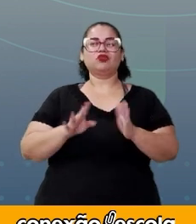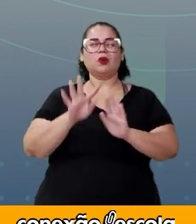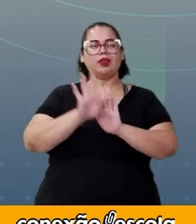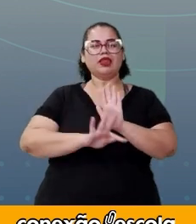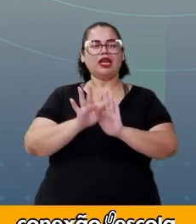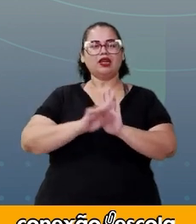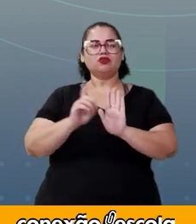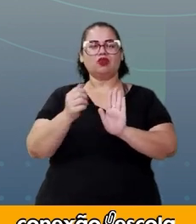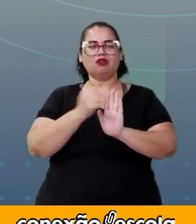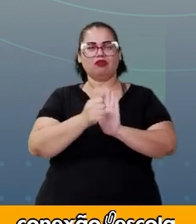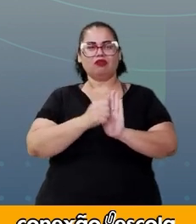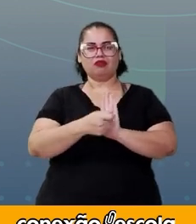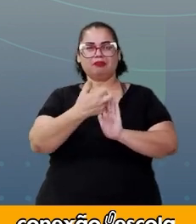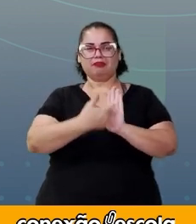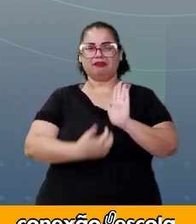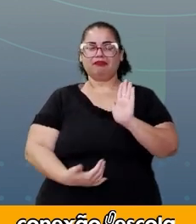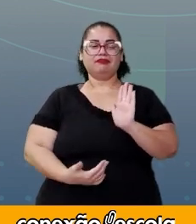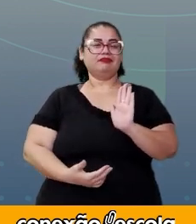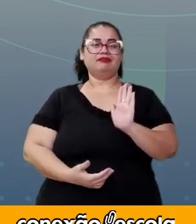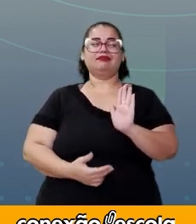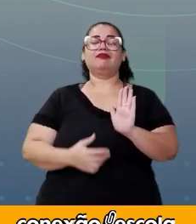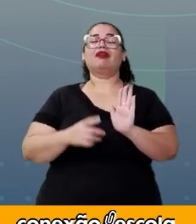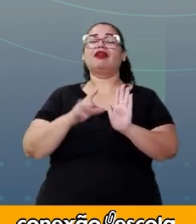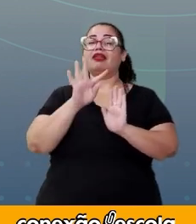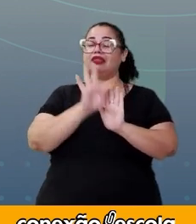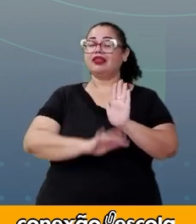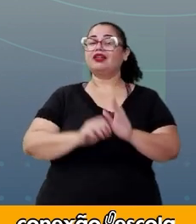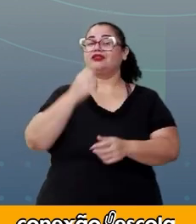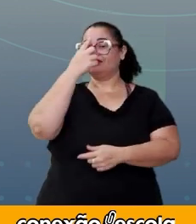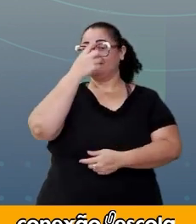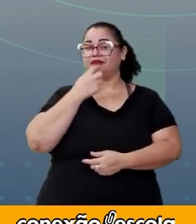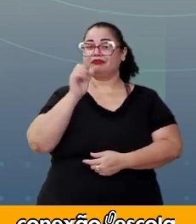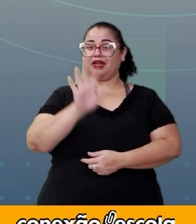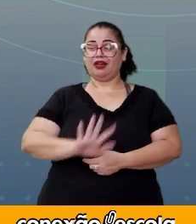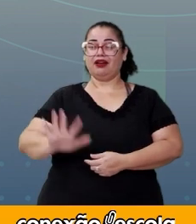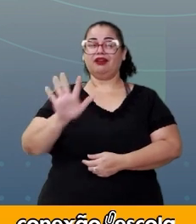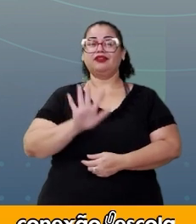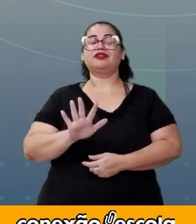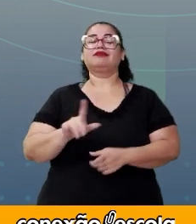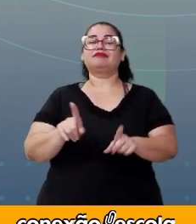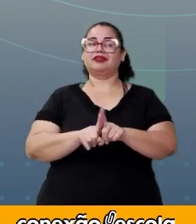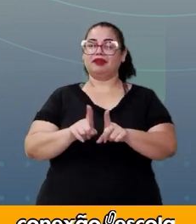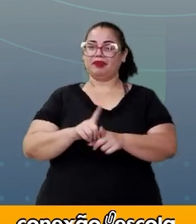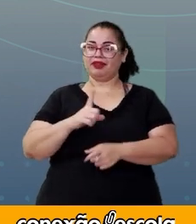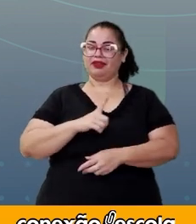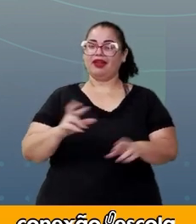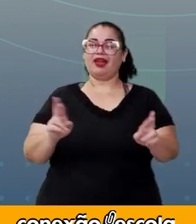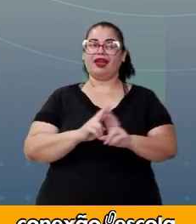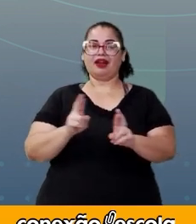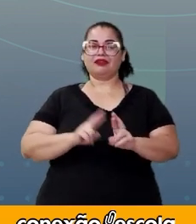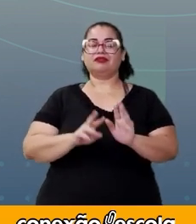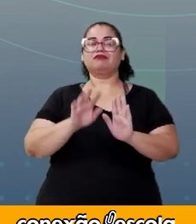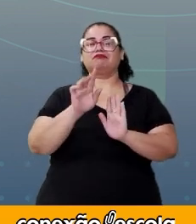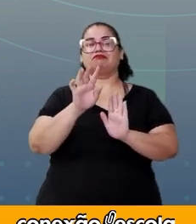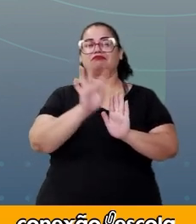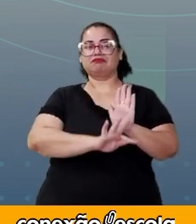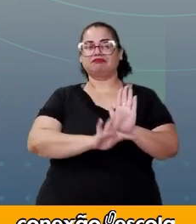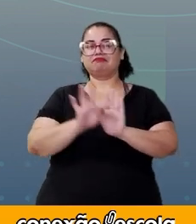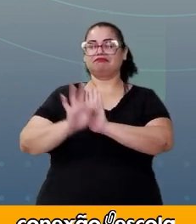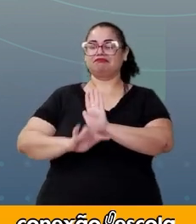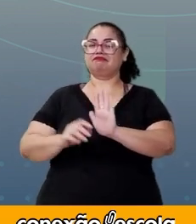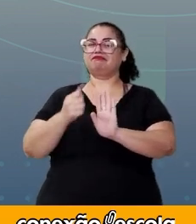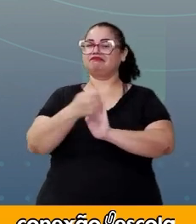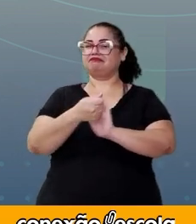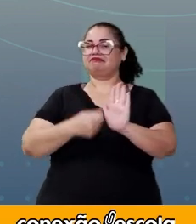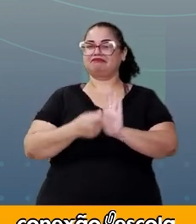texto escrito, mas o texto imagético, a imagem, também faz relação com os textos escritos.